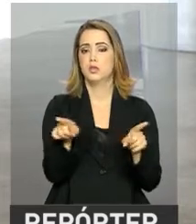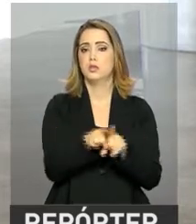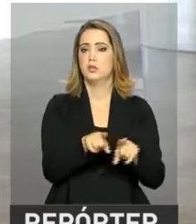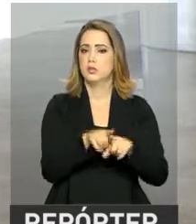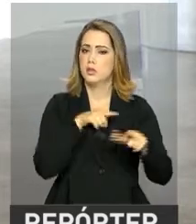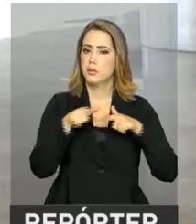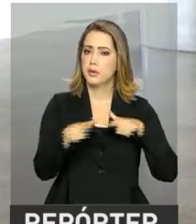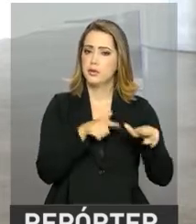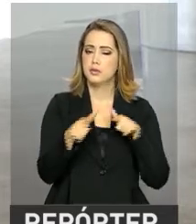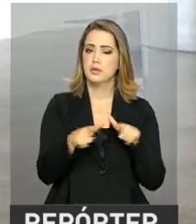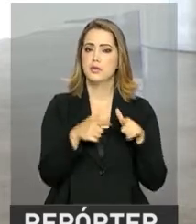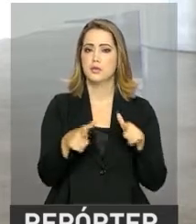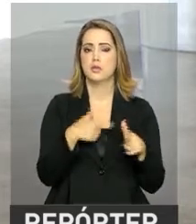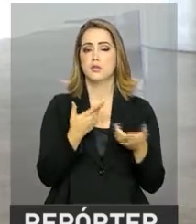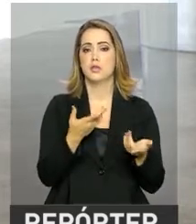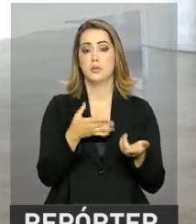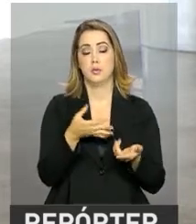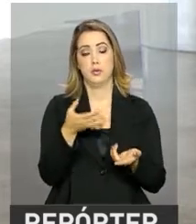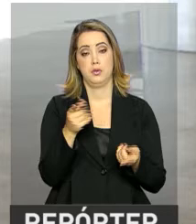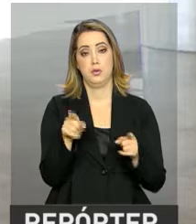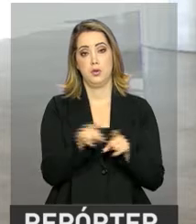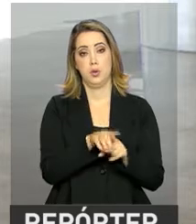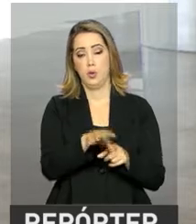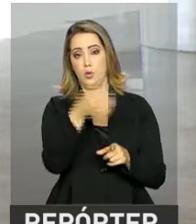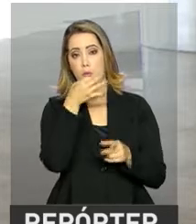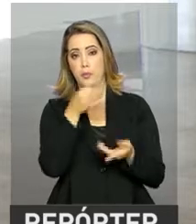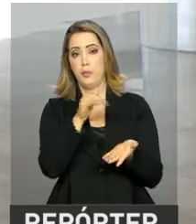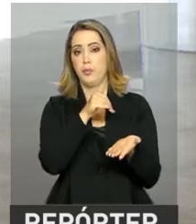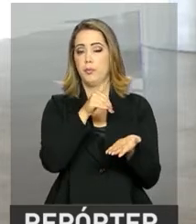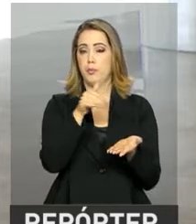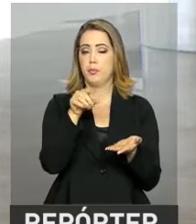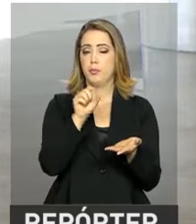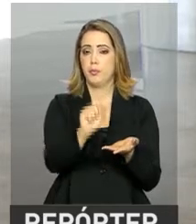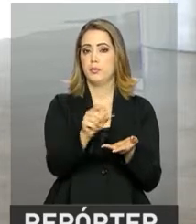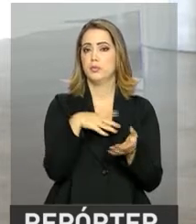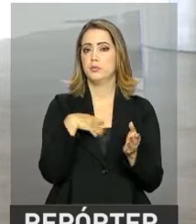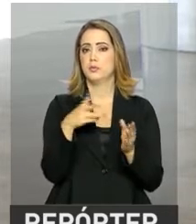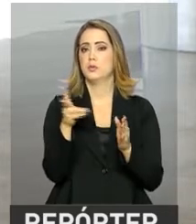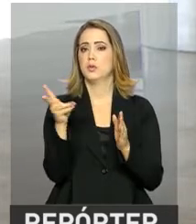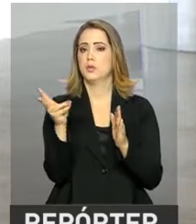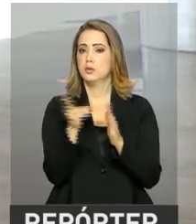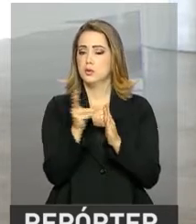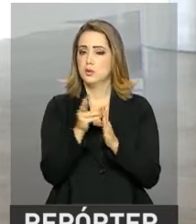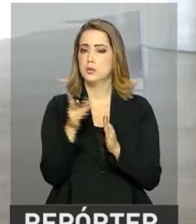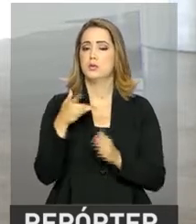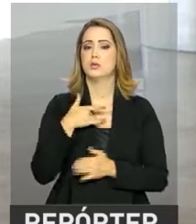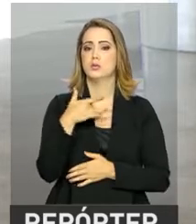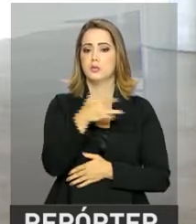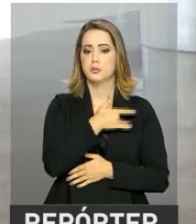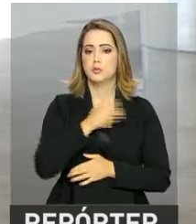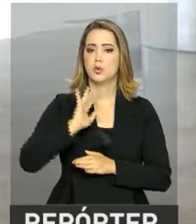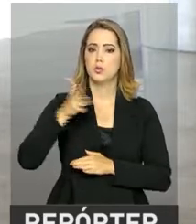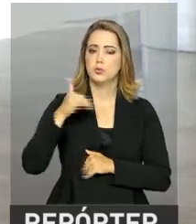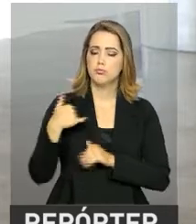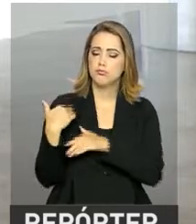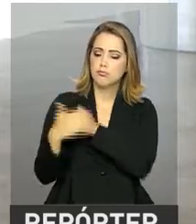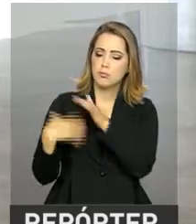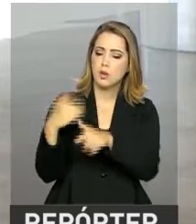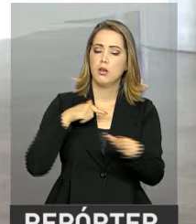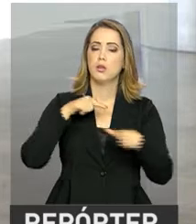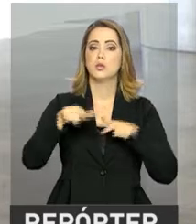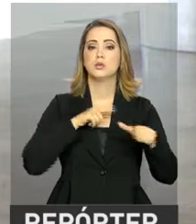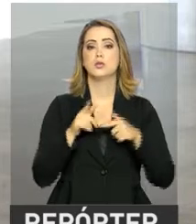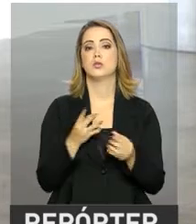como consultor da Organização Pan-Americana de Saúde Indígena e também do Departamento de Saúde Indígena da Organização das Nações